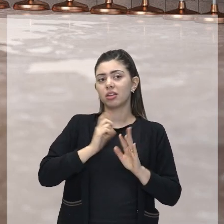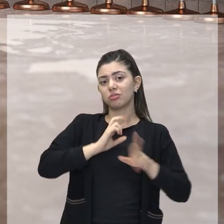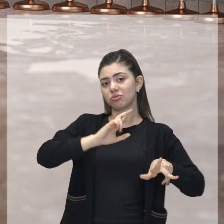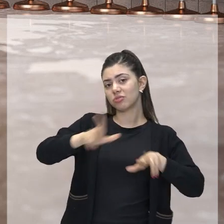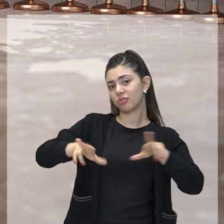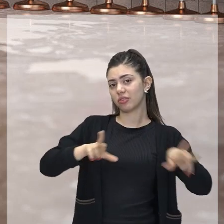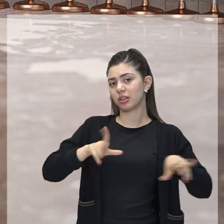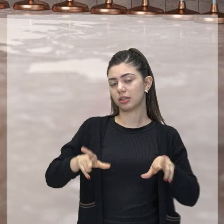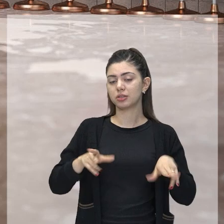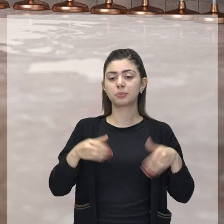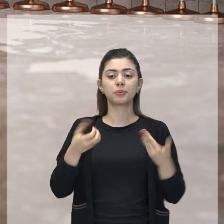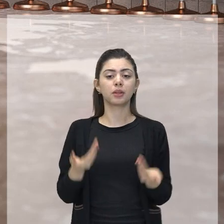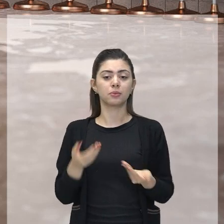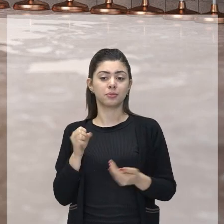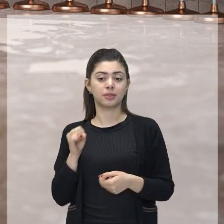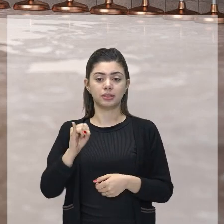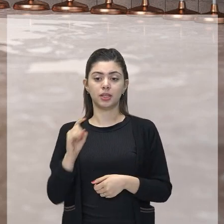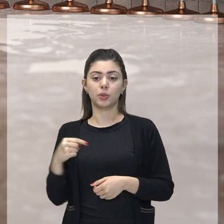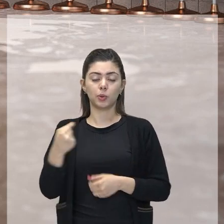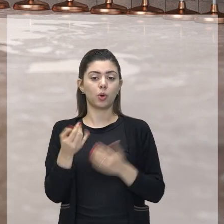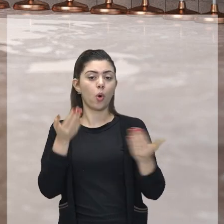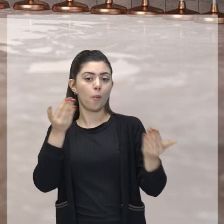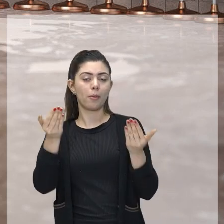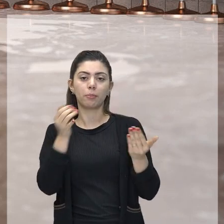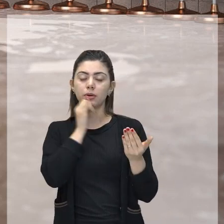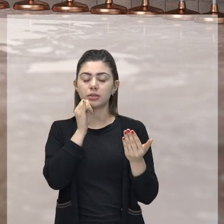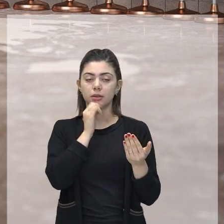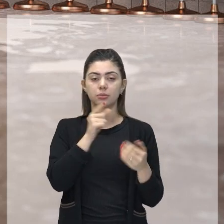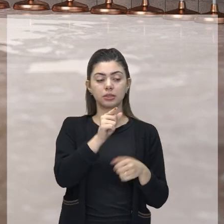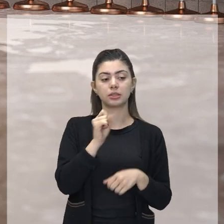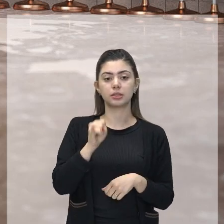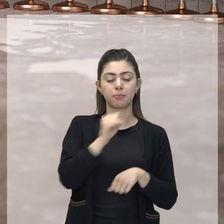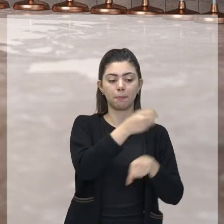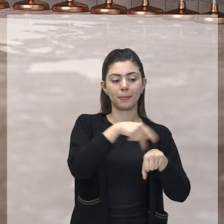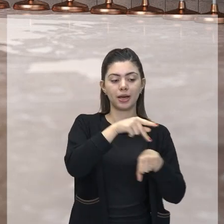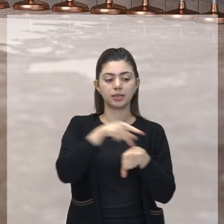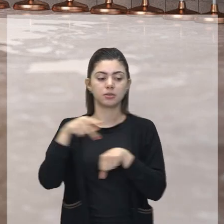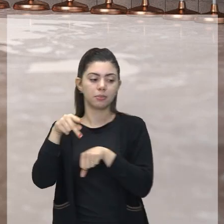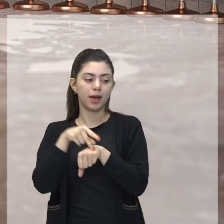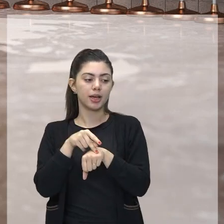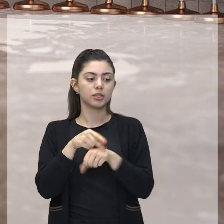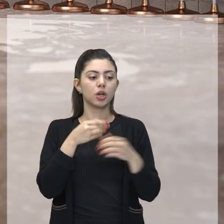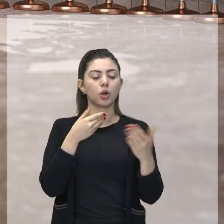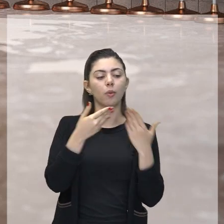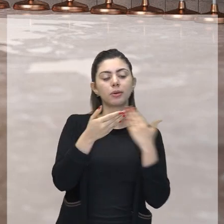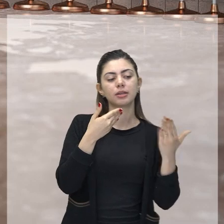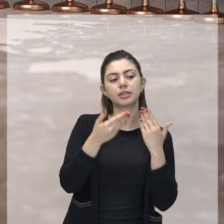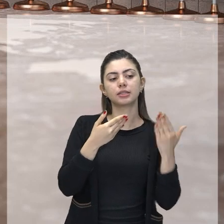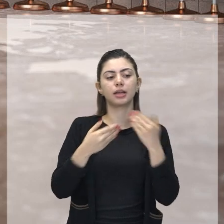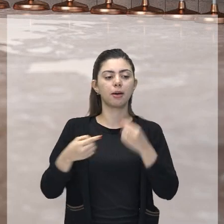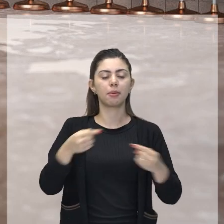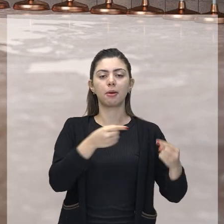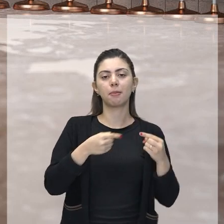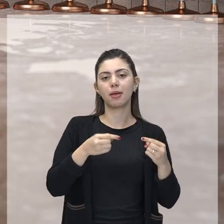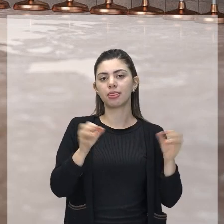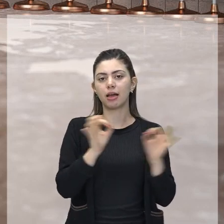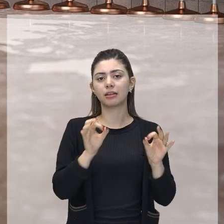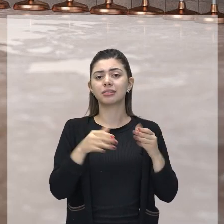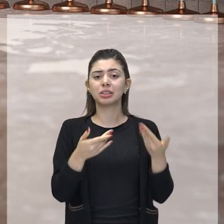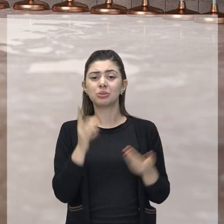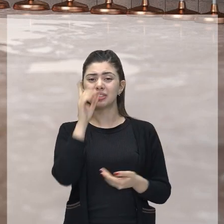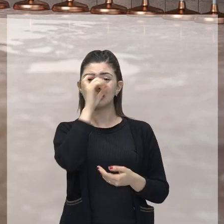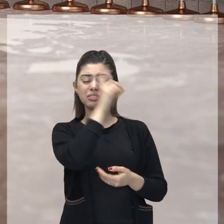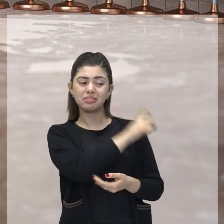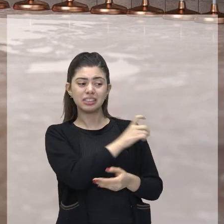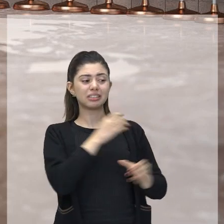fosse comparar, se os governantes não conversarem entre si, vai ficar sempre muito complicado, né, de interagir um país com o